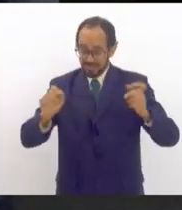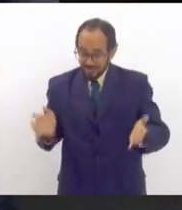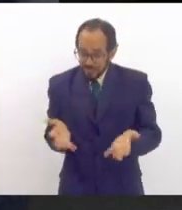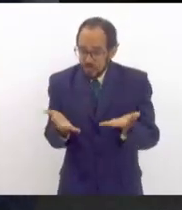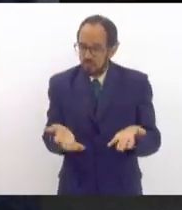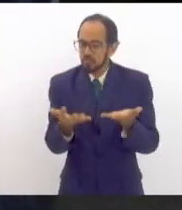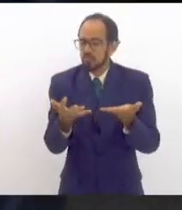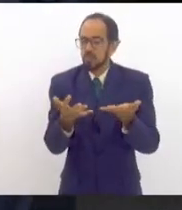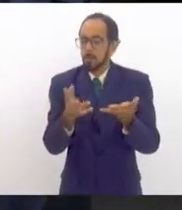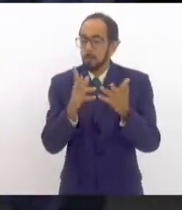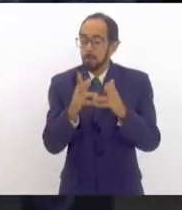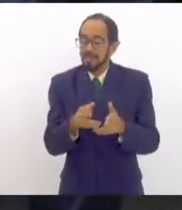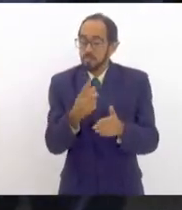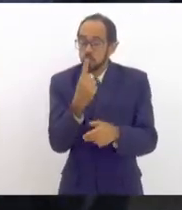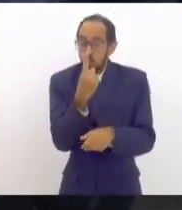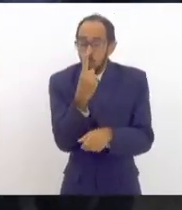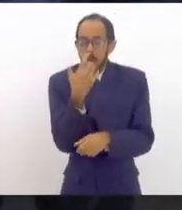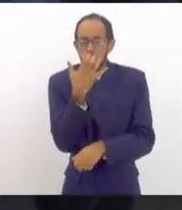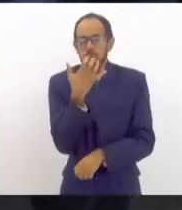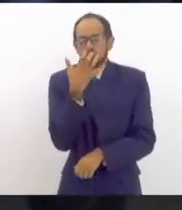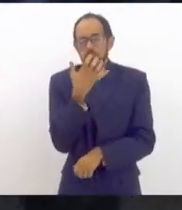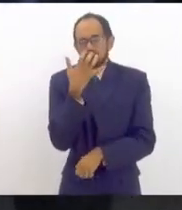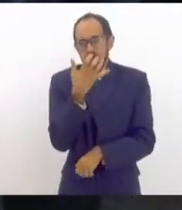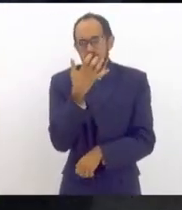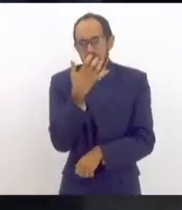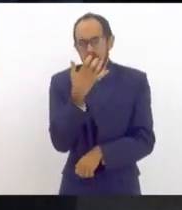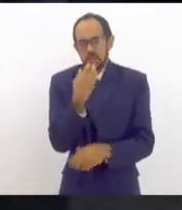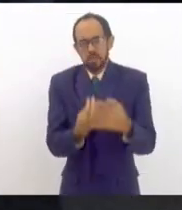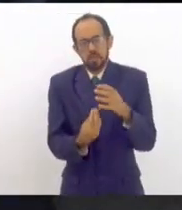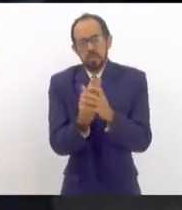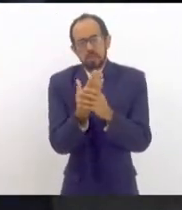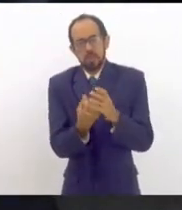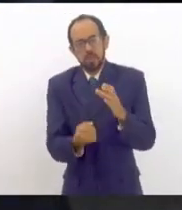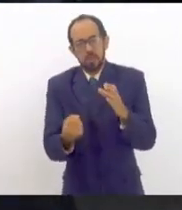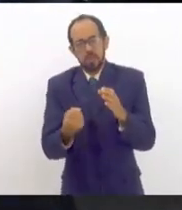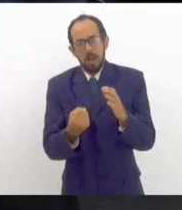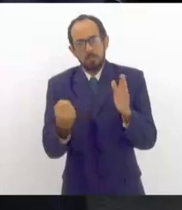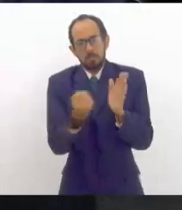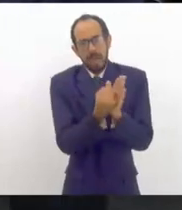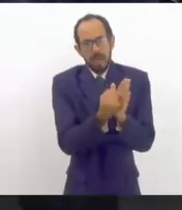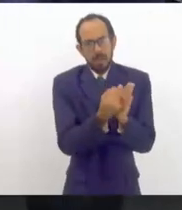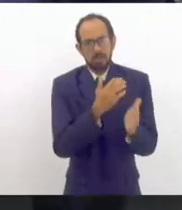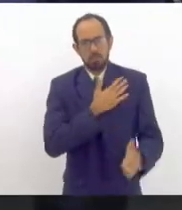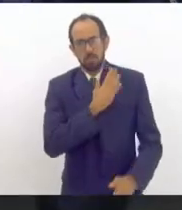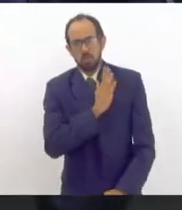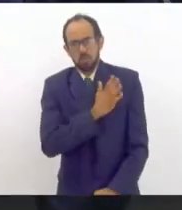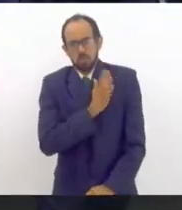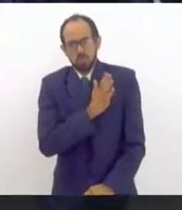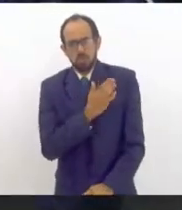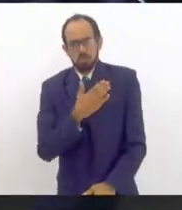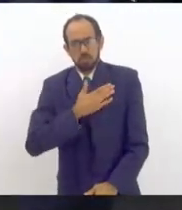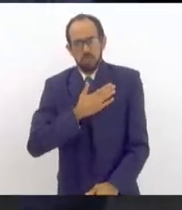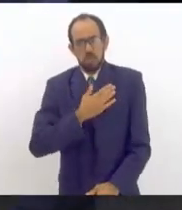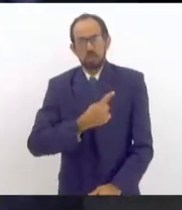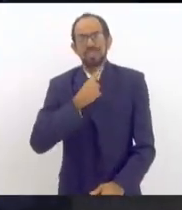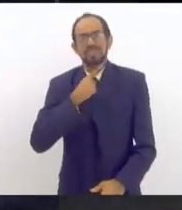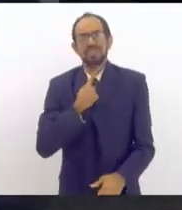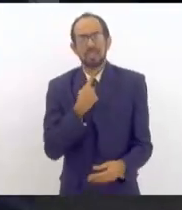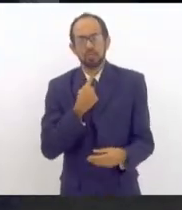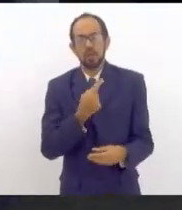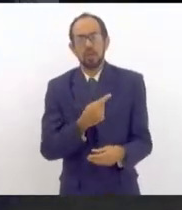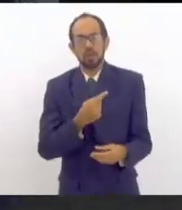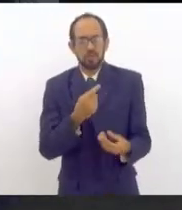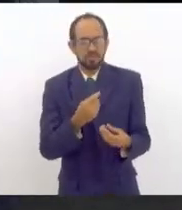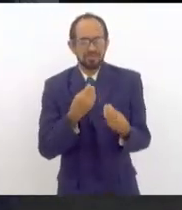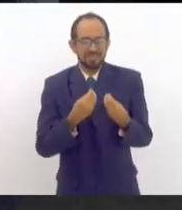mesmo que em uma canção macula no meu coração e no meu desejo a vontade de lhe dar uma encomenda